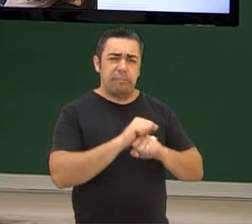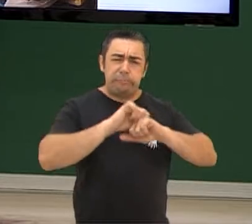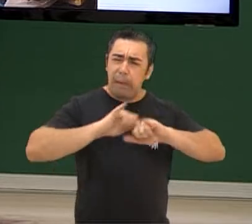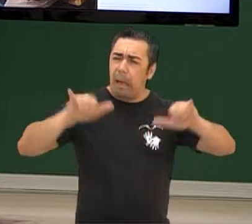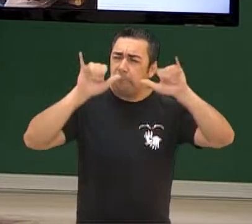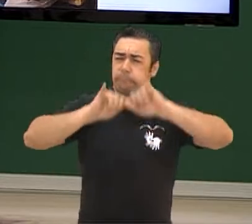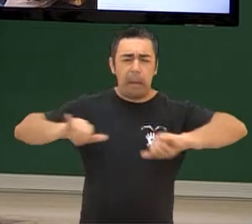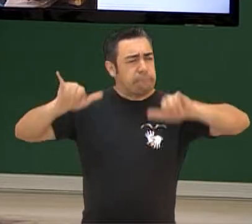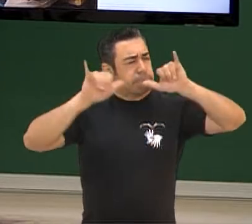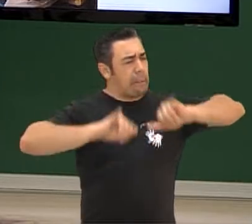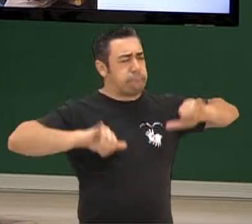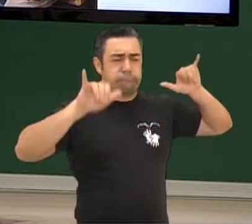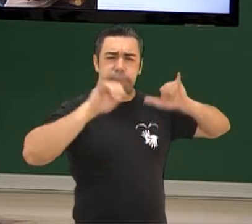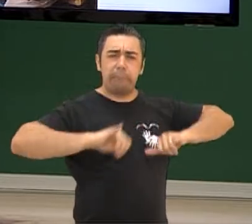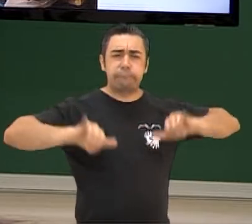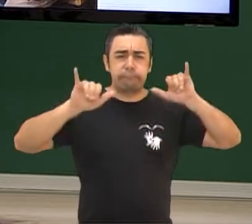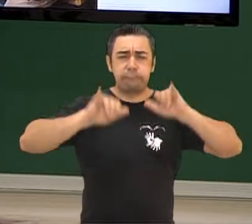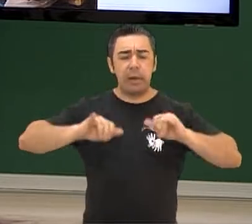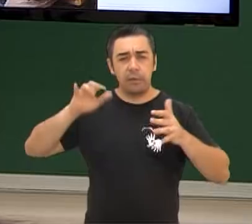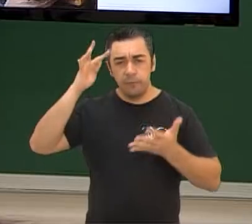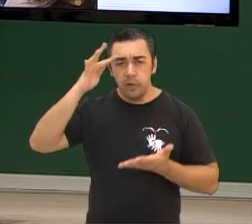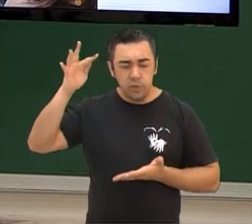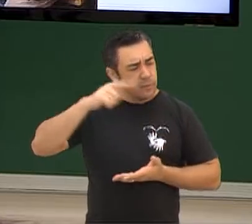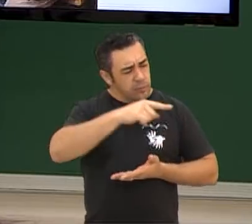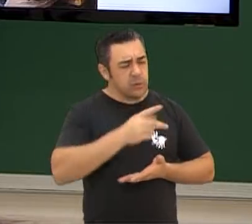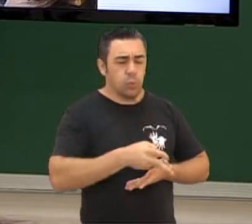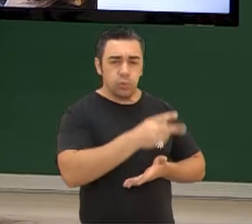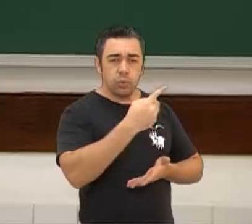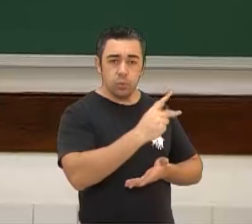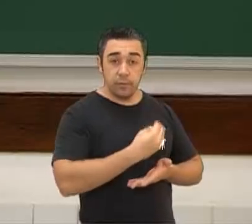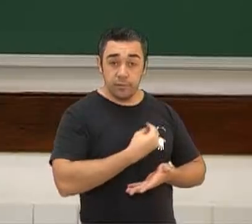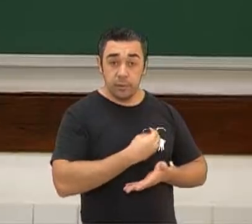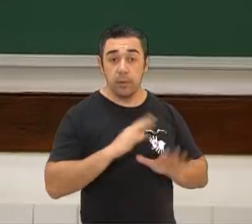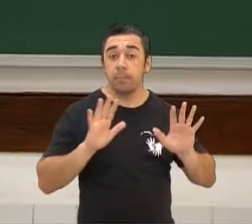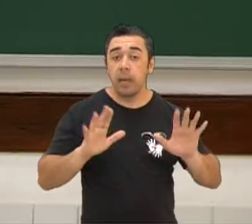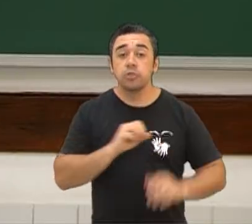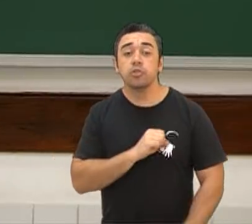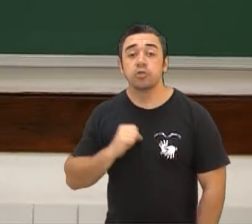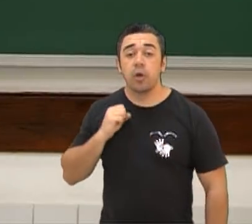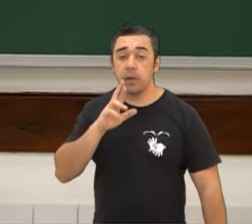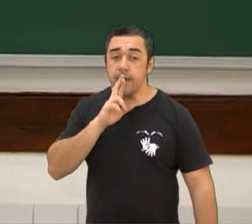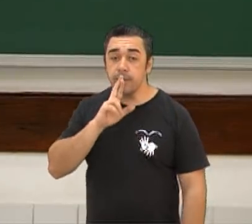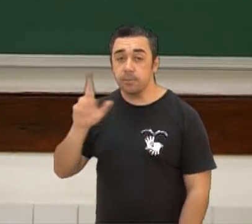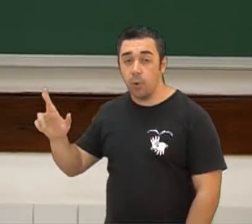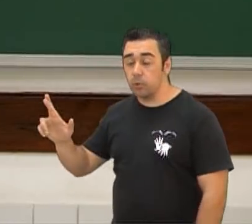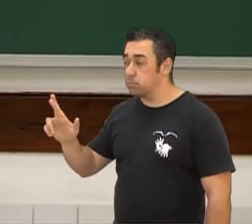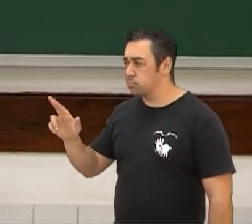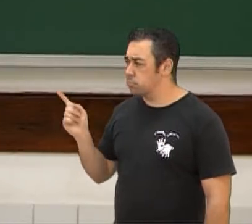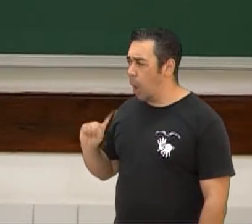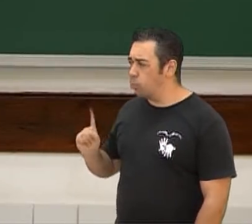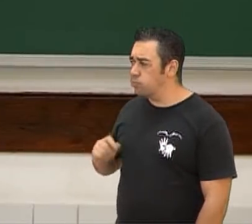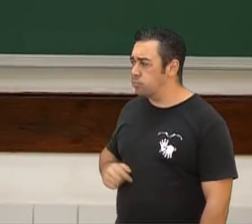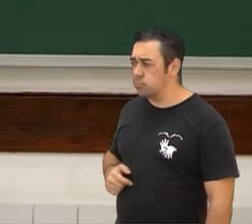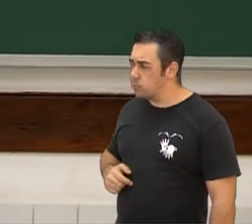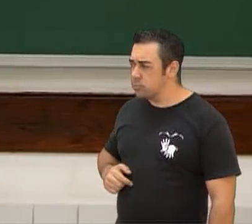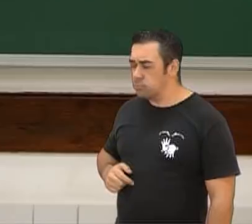né? Para de buscar essa verdade universal e pode seguir com a tua vida. Né? O que Sócrates vai dizer? Sócrates diz, não. Se for para escolher